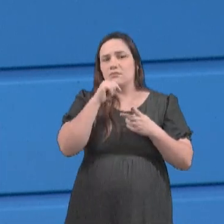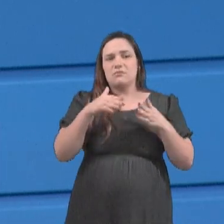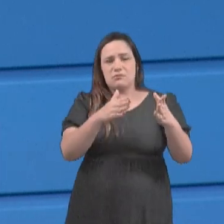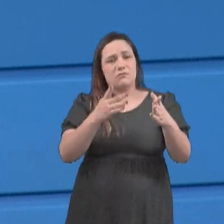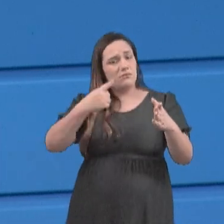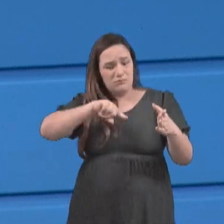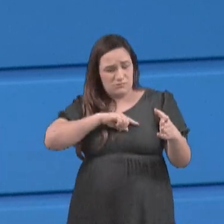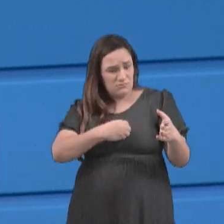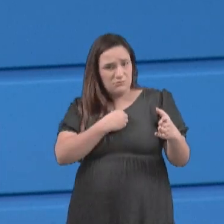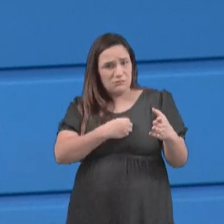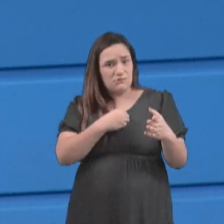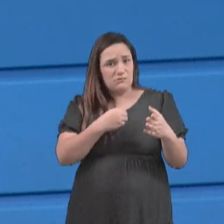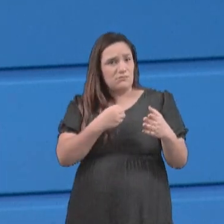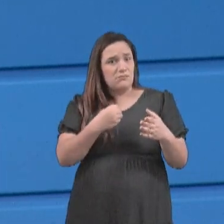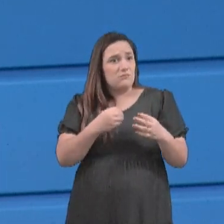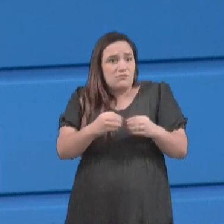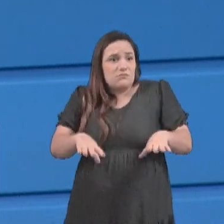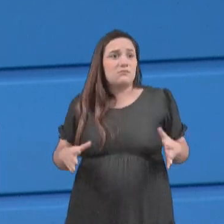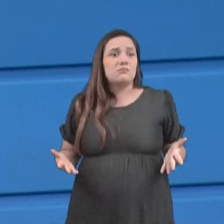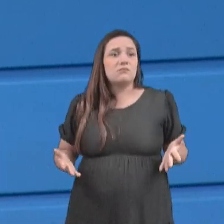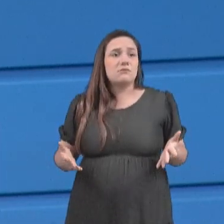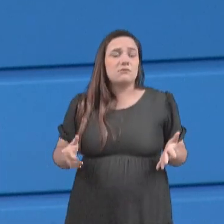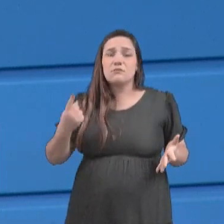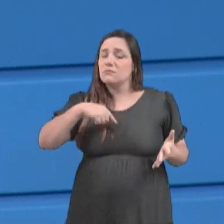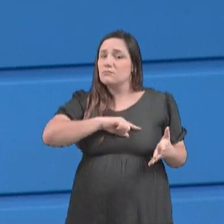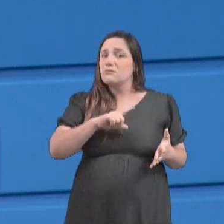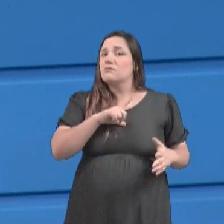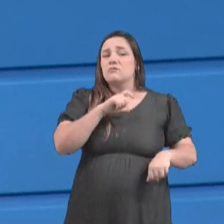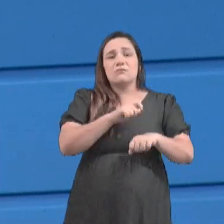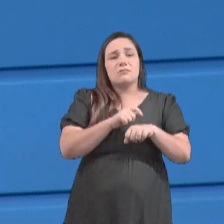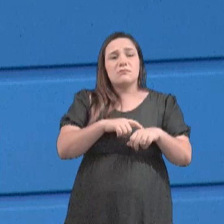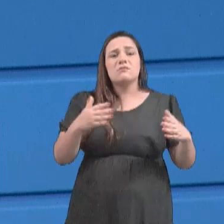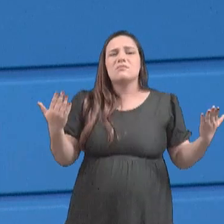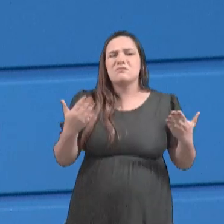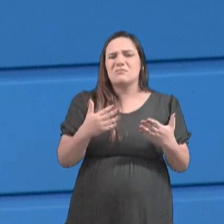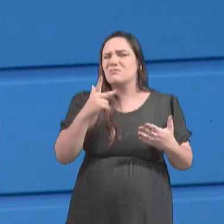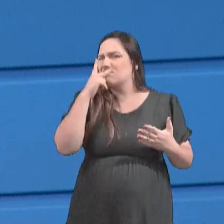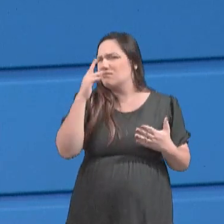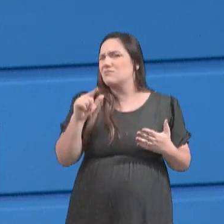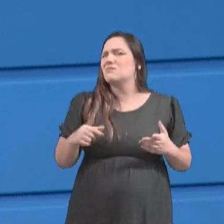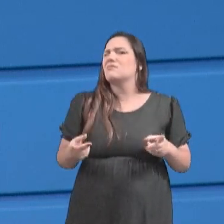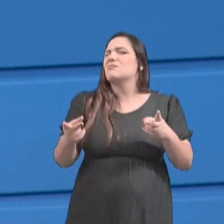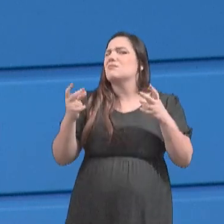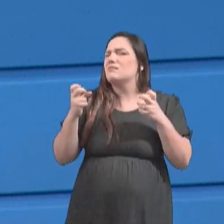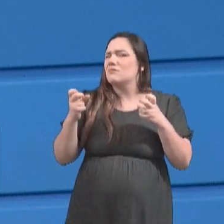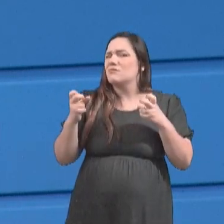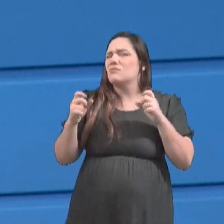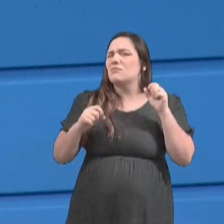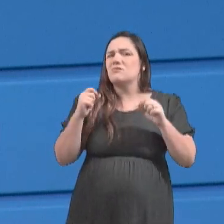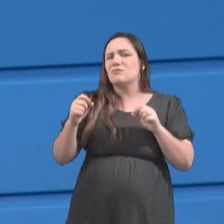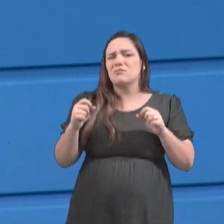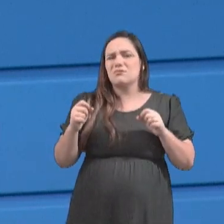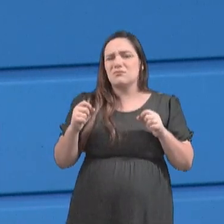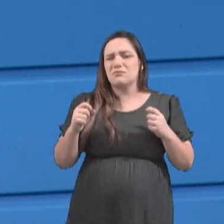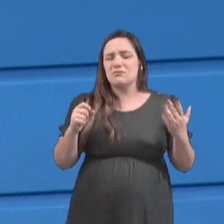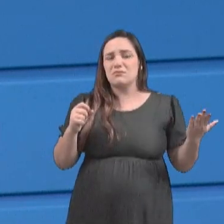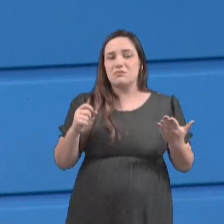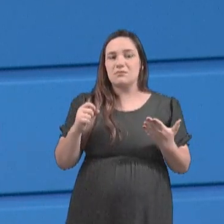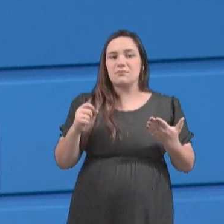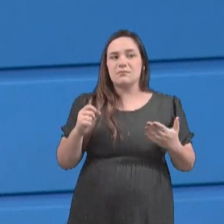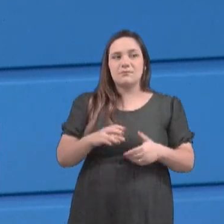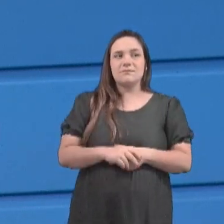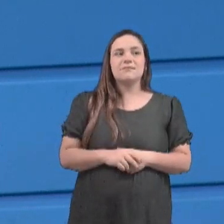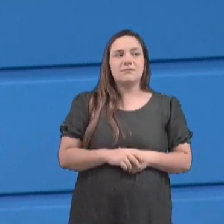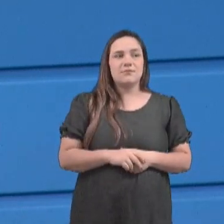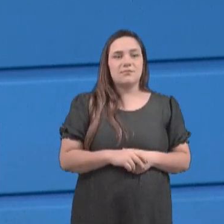que somos parte desse processo. Nós passamos um momento, deputado, que a impressão que a gente tem, é de que o ser humano